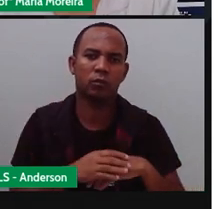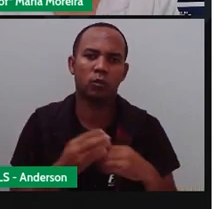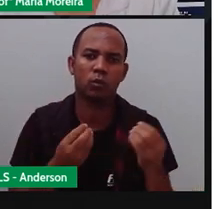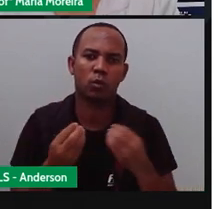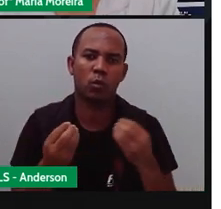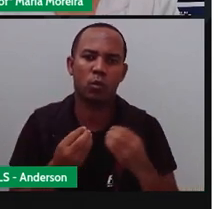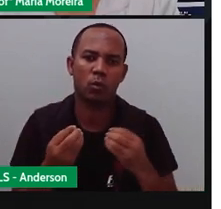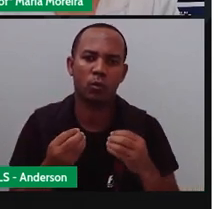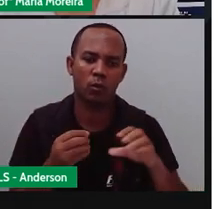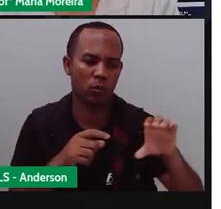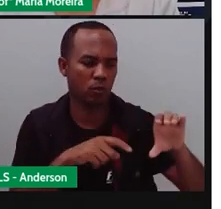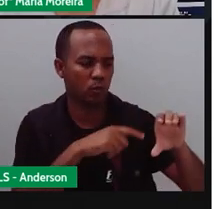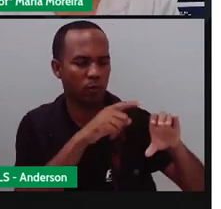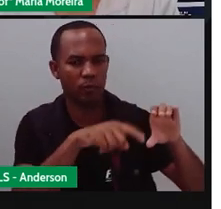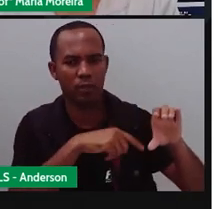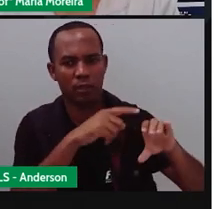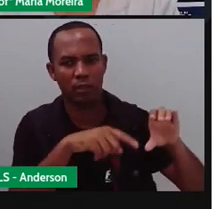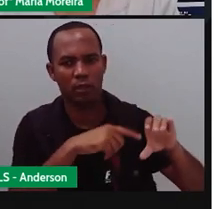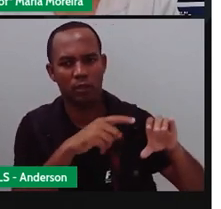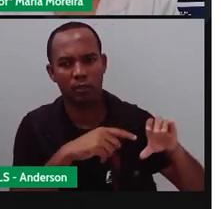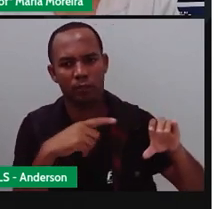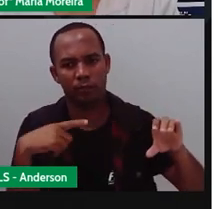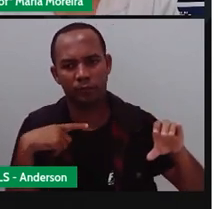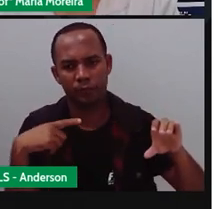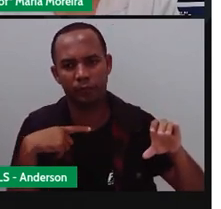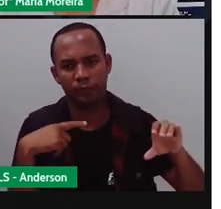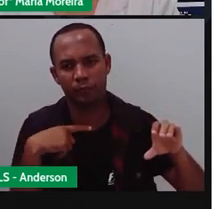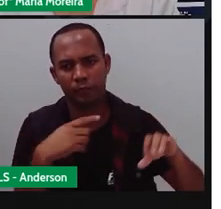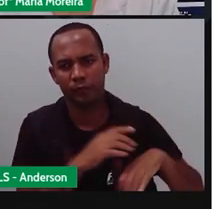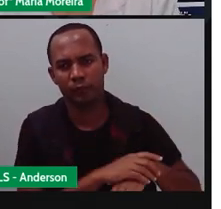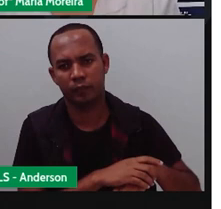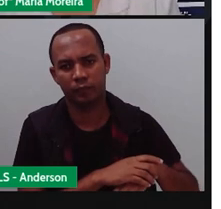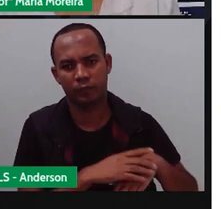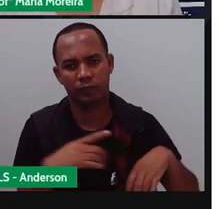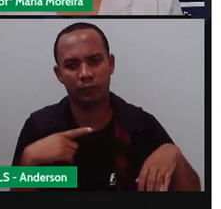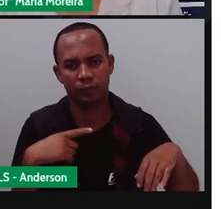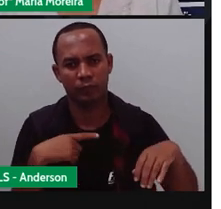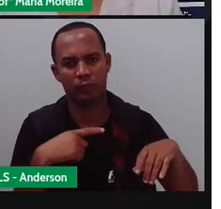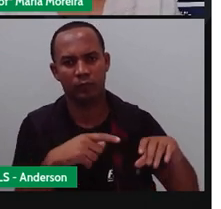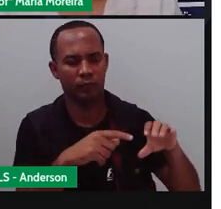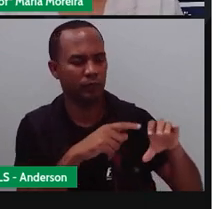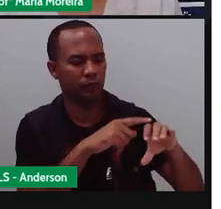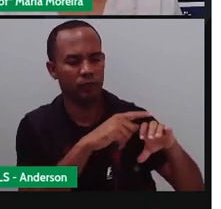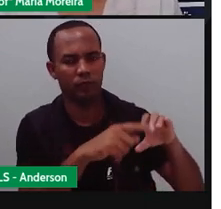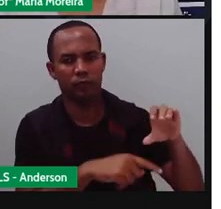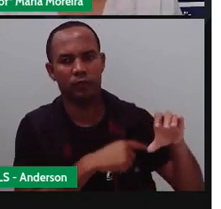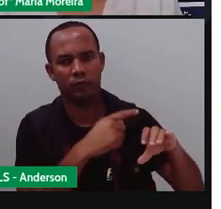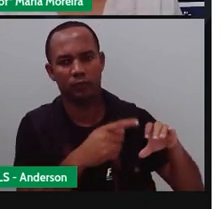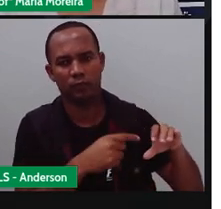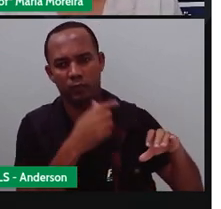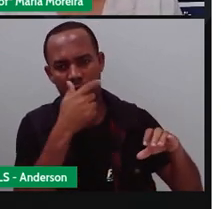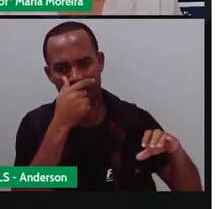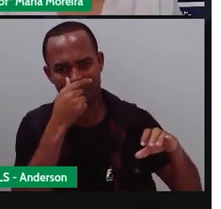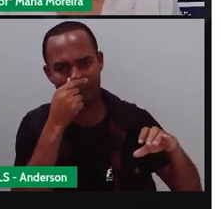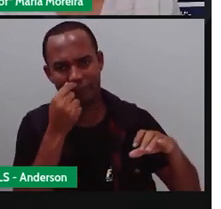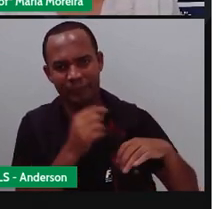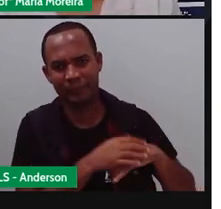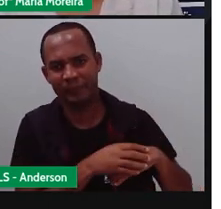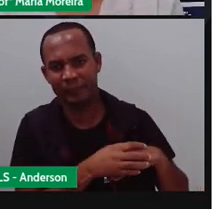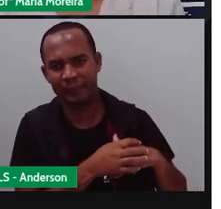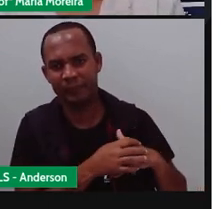com pneu de Ferro esse aqui da frente tem tem a borracha mais ainda com o